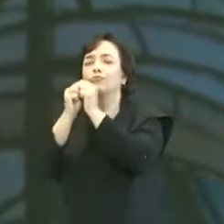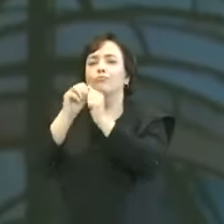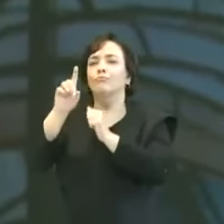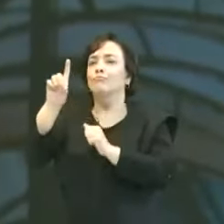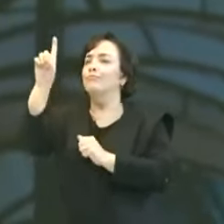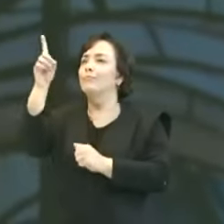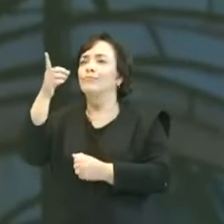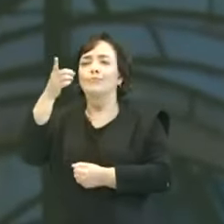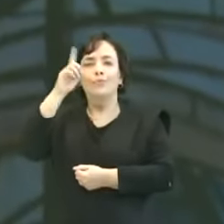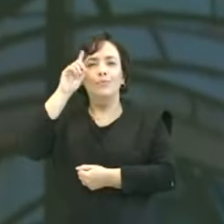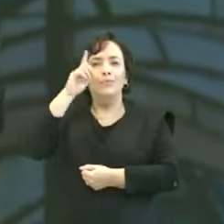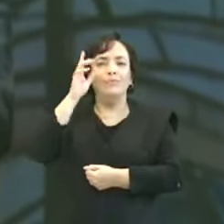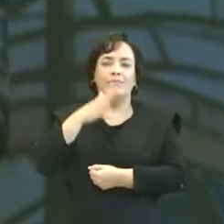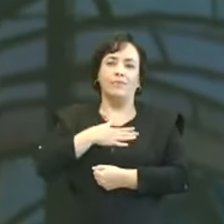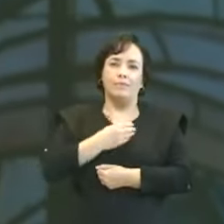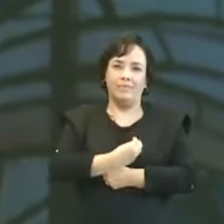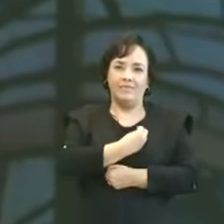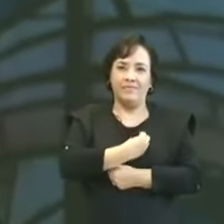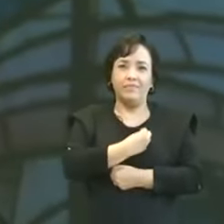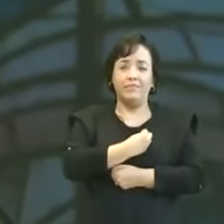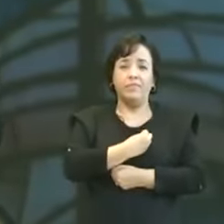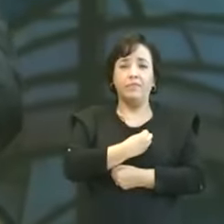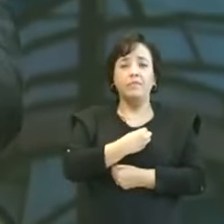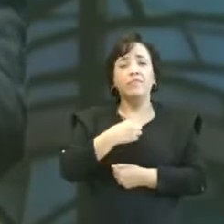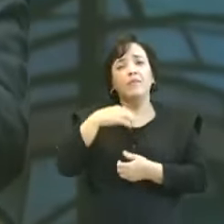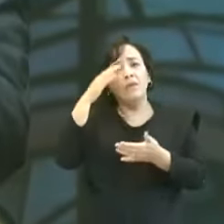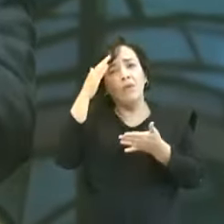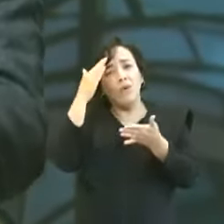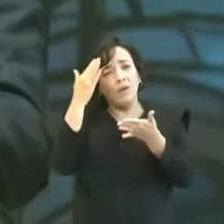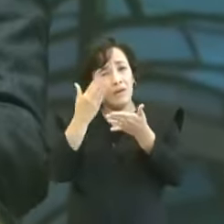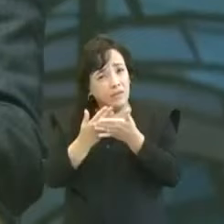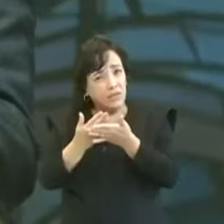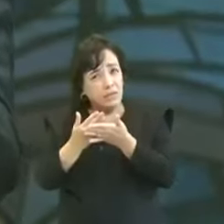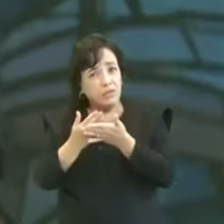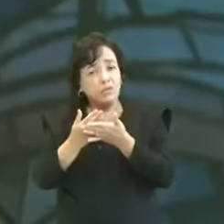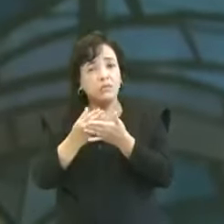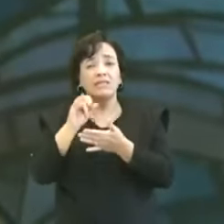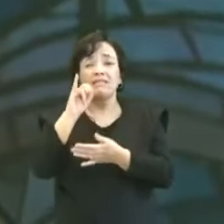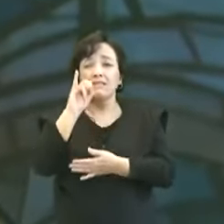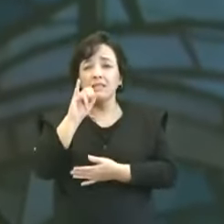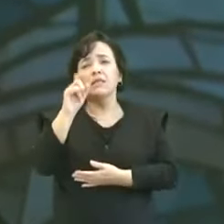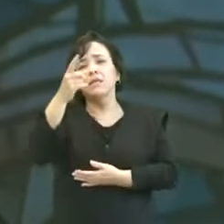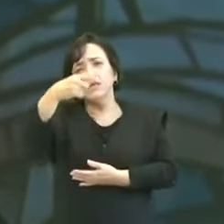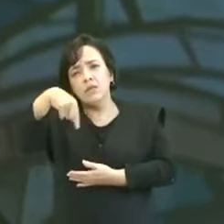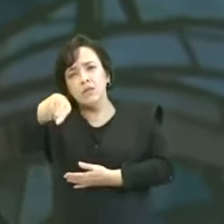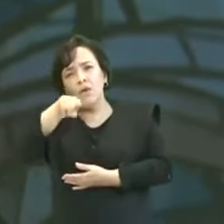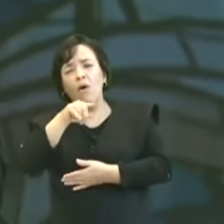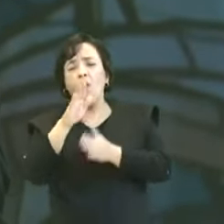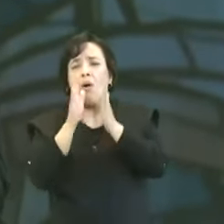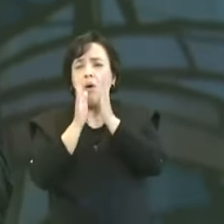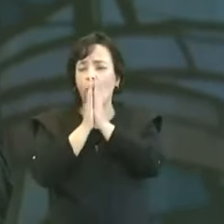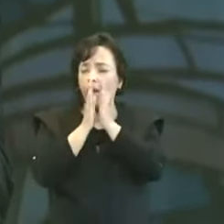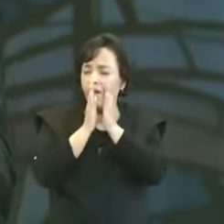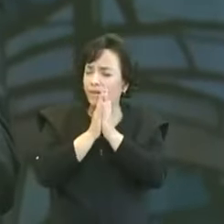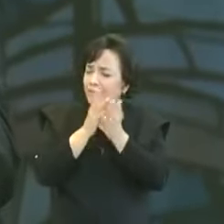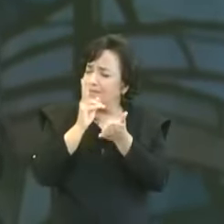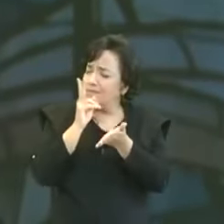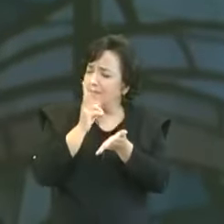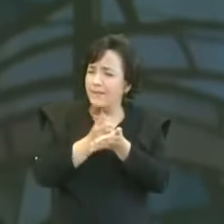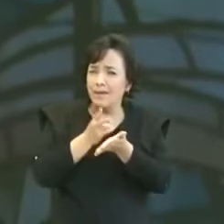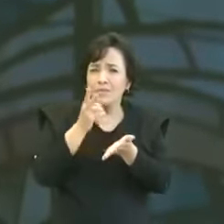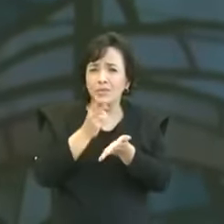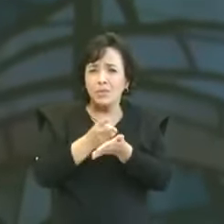Sabe, eu creio que a oração constante, ela tem a ver com